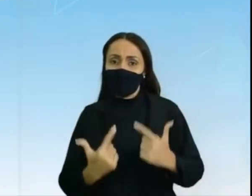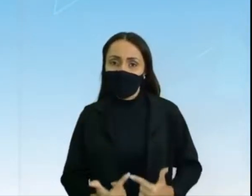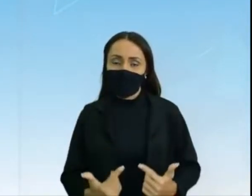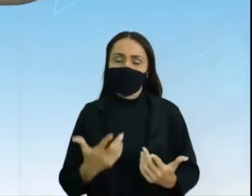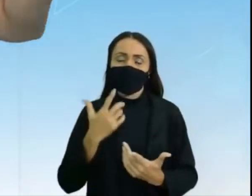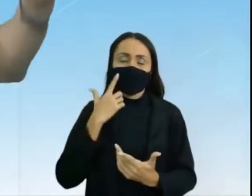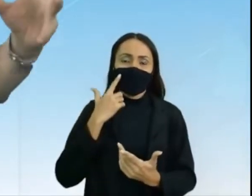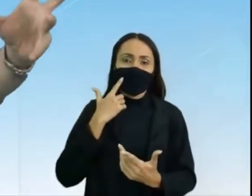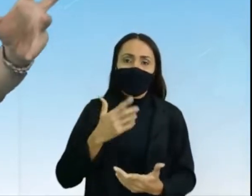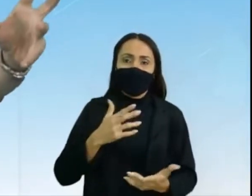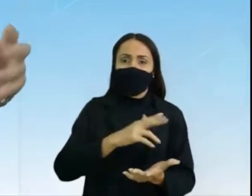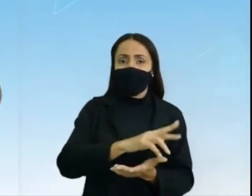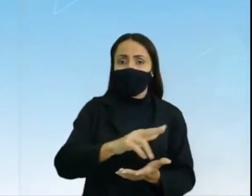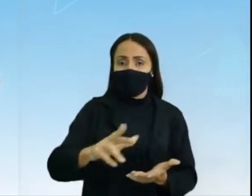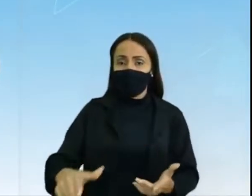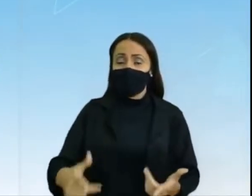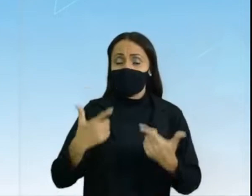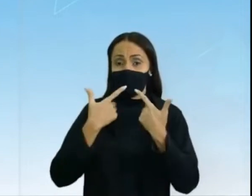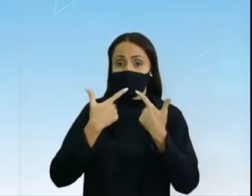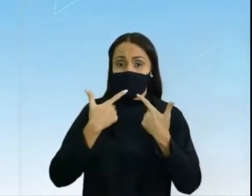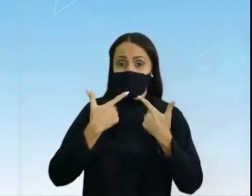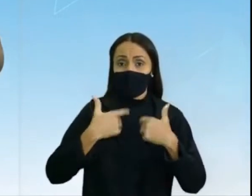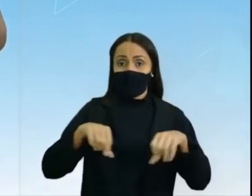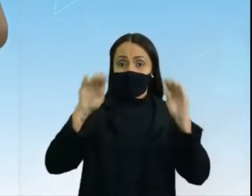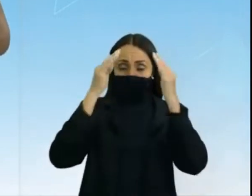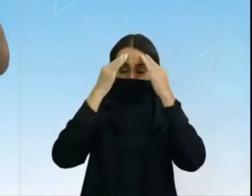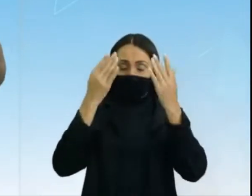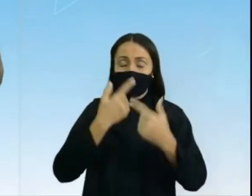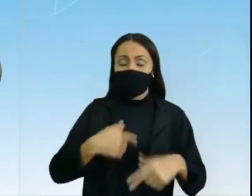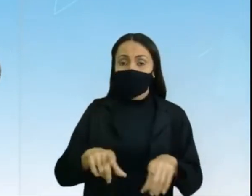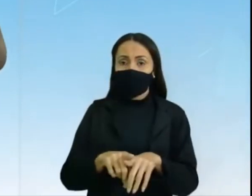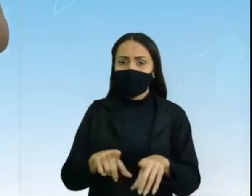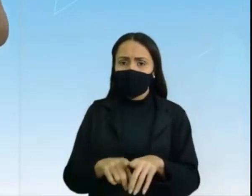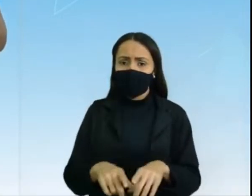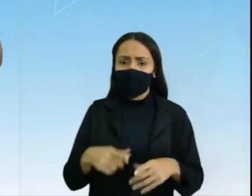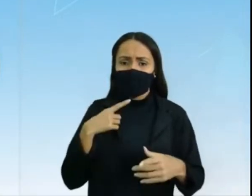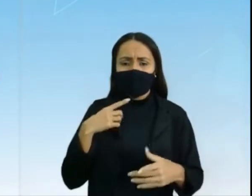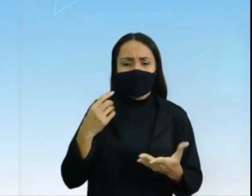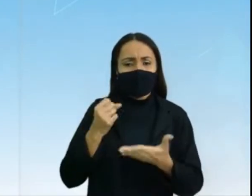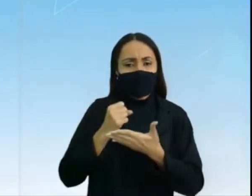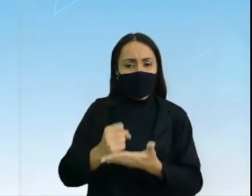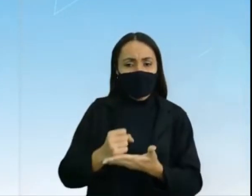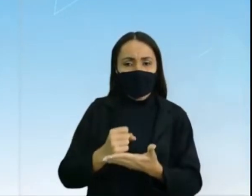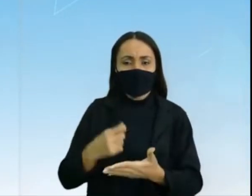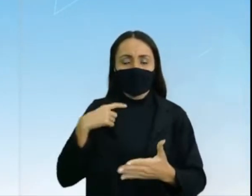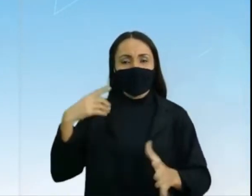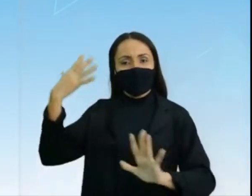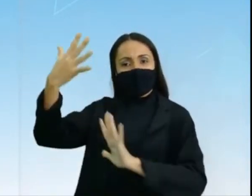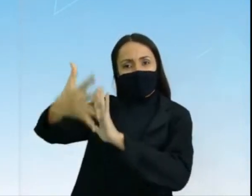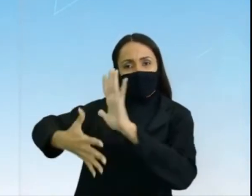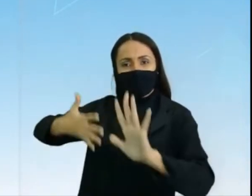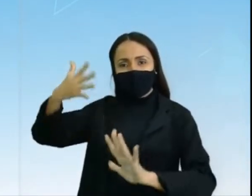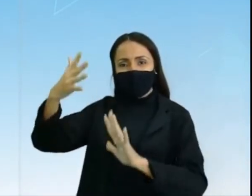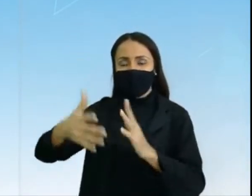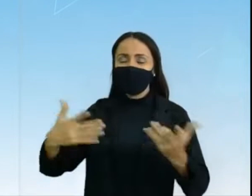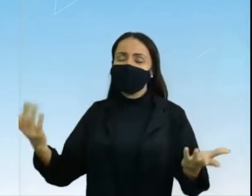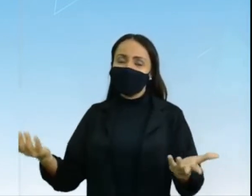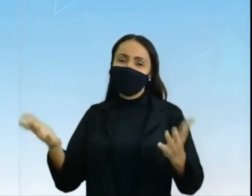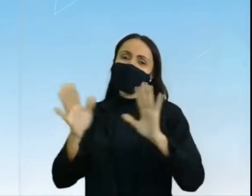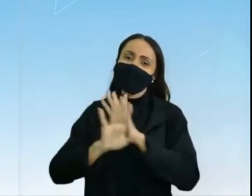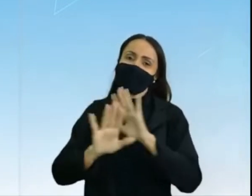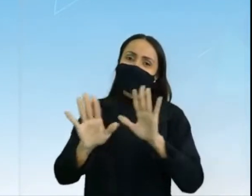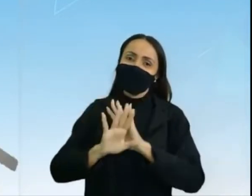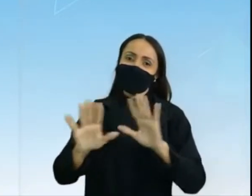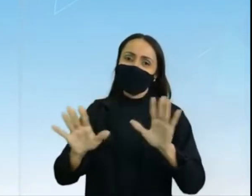as semioses, as várias linguagens. Vamos ver aqui, pedir ajuda da professora de Libras, professora Roberta. Professora Roberta, como é